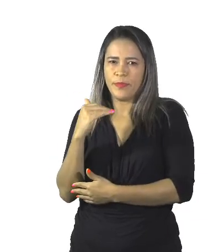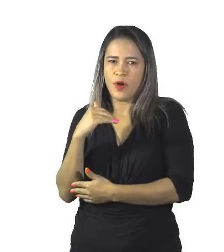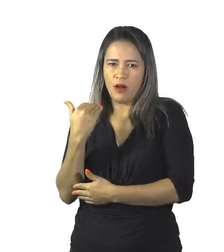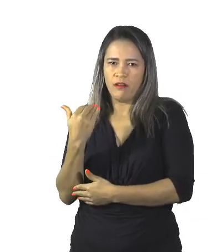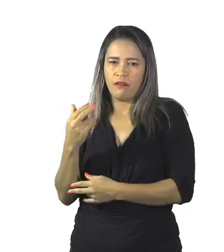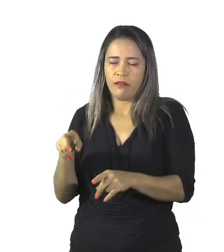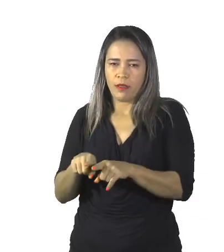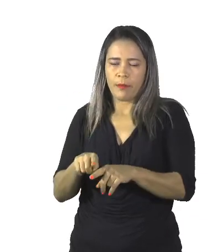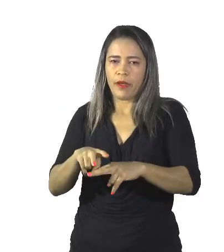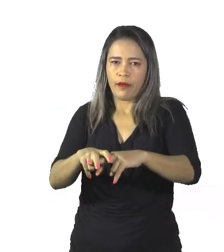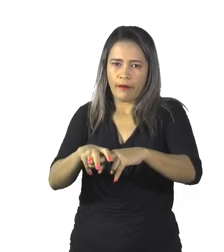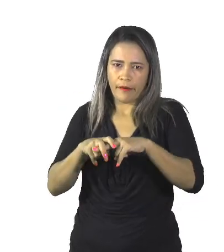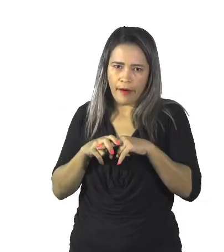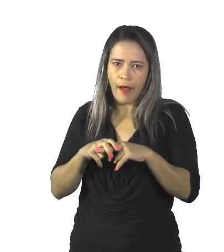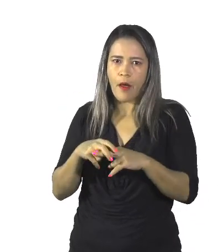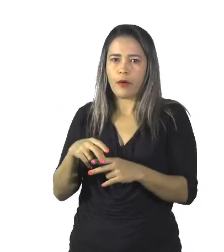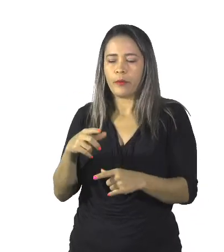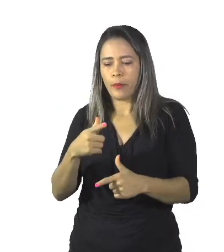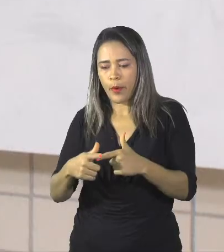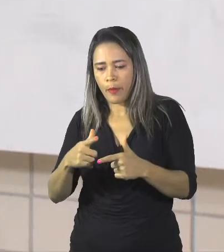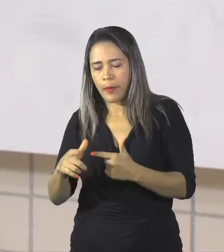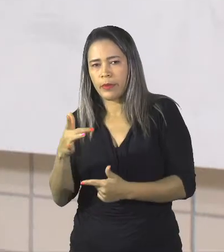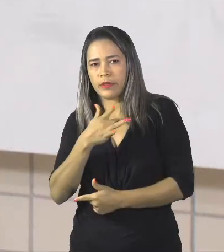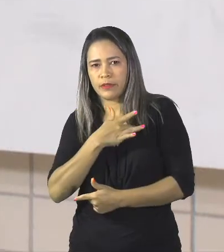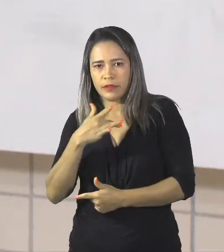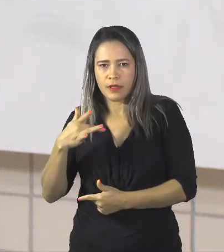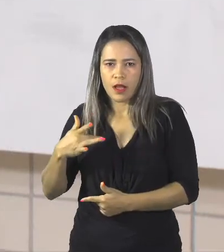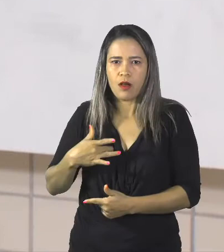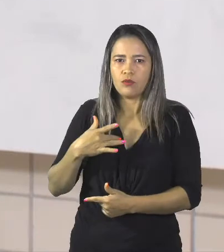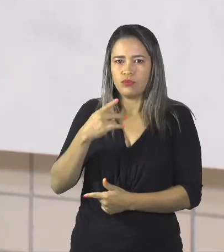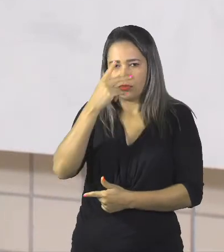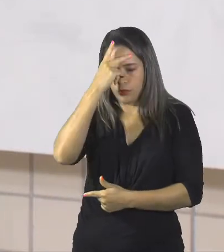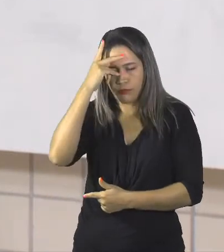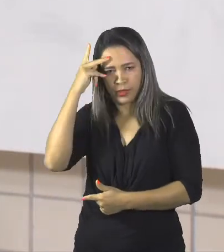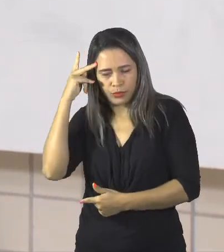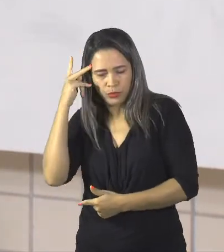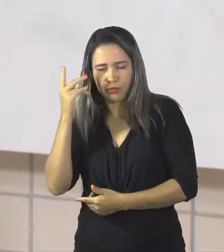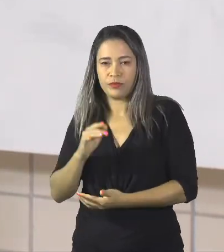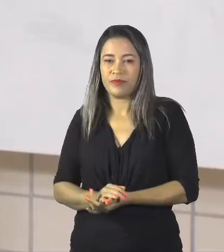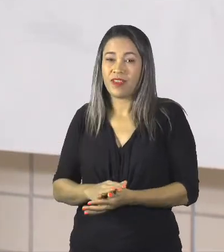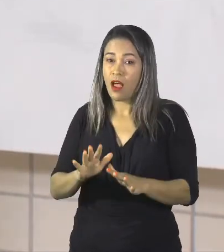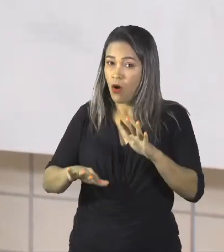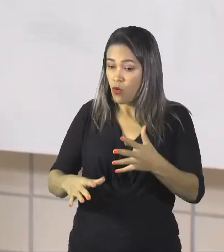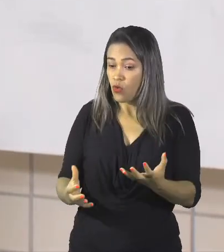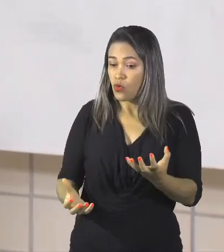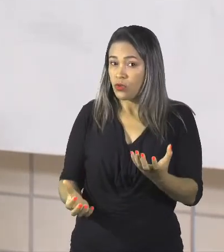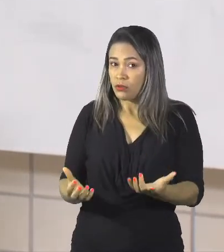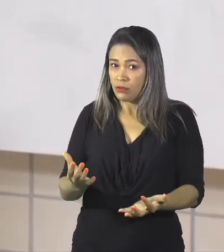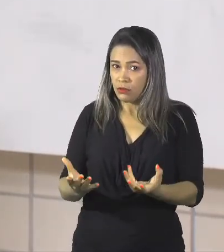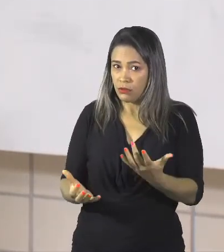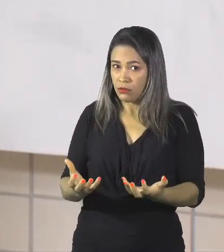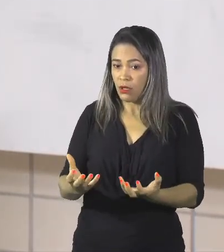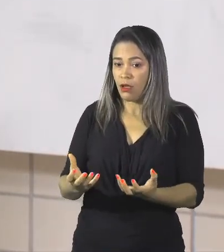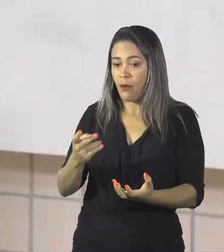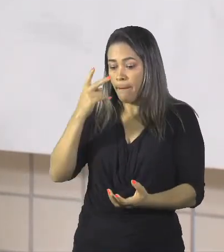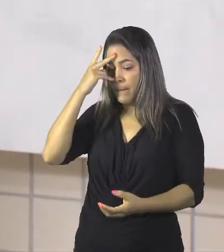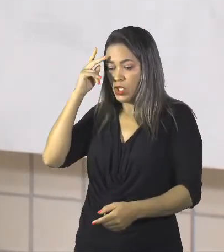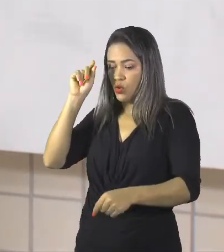também problemas de saúde à população. Alguns desses incêndios, meninos, às vezes são provocados